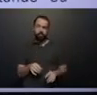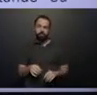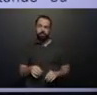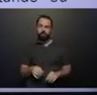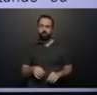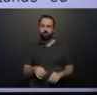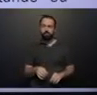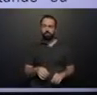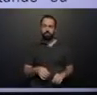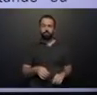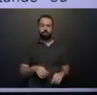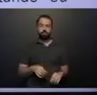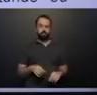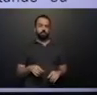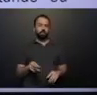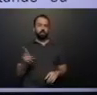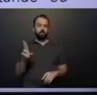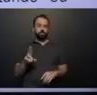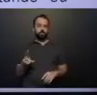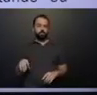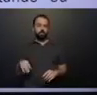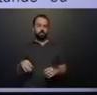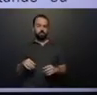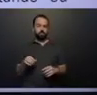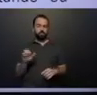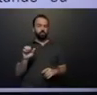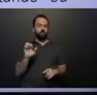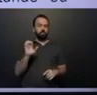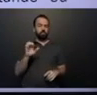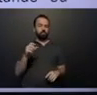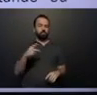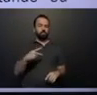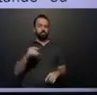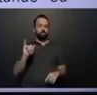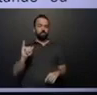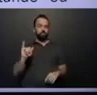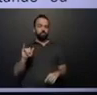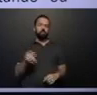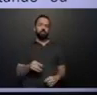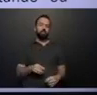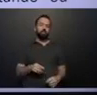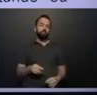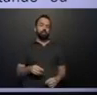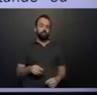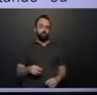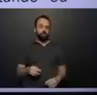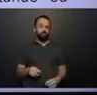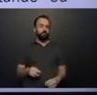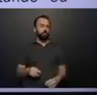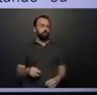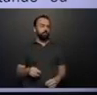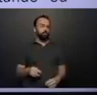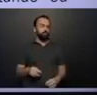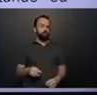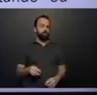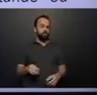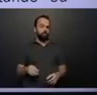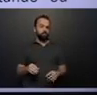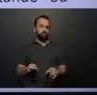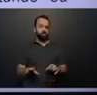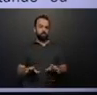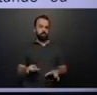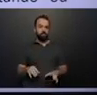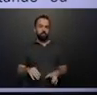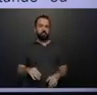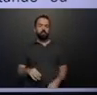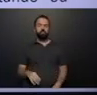correta. Use os equipamentos de segurança individual necessário para cada procedimento. Às vezes você não precisa